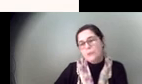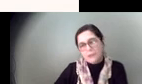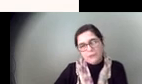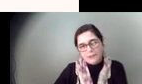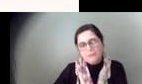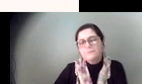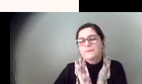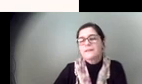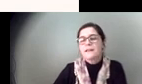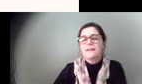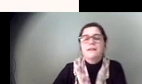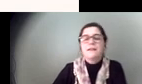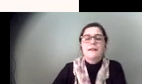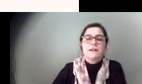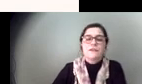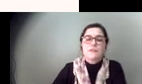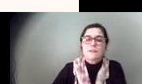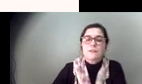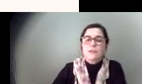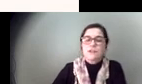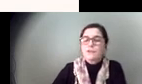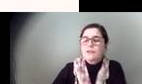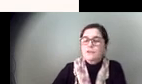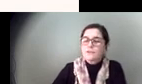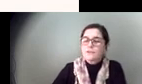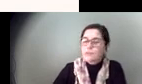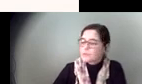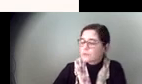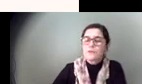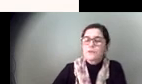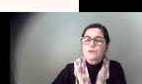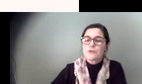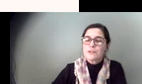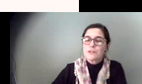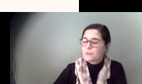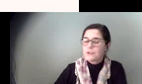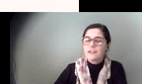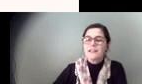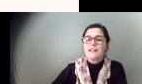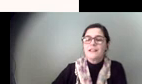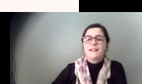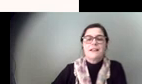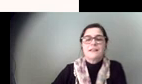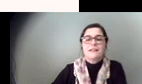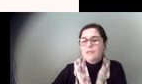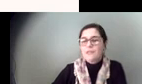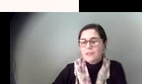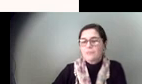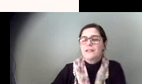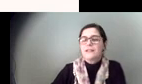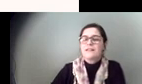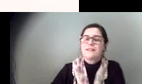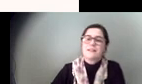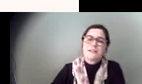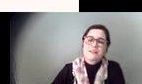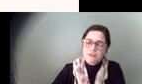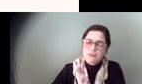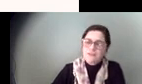de 1 hora e meia, tá? Justamente porque nós não temos os professores para poder ter o tempo,